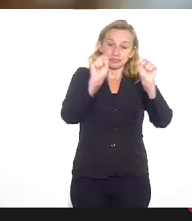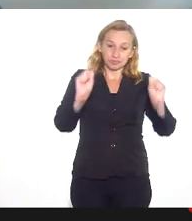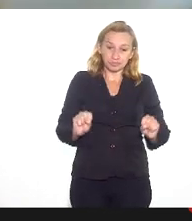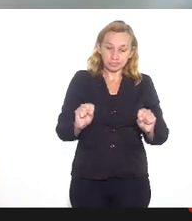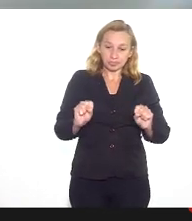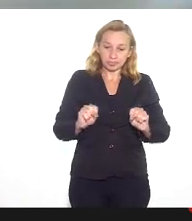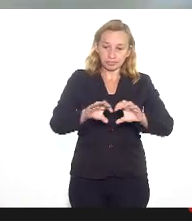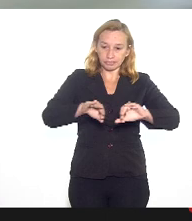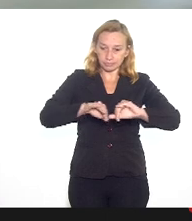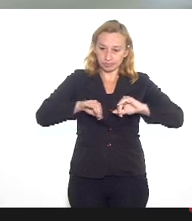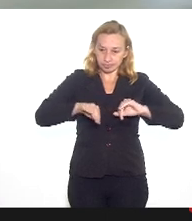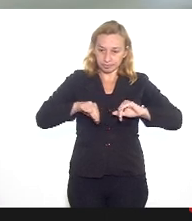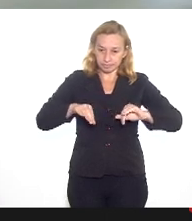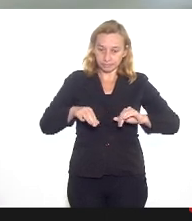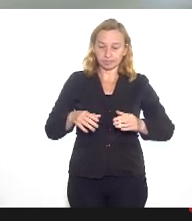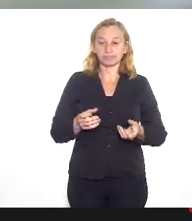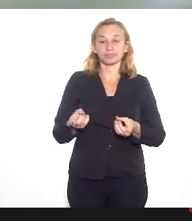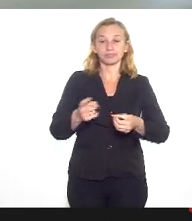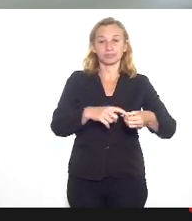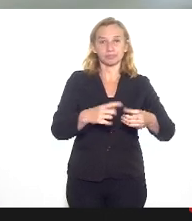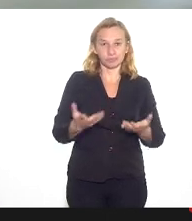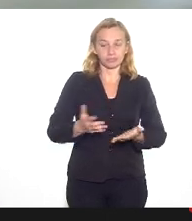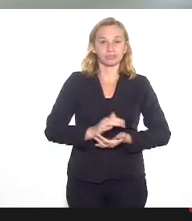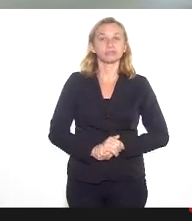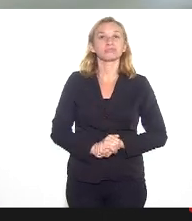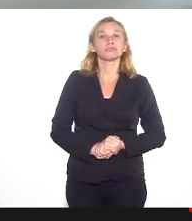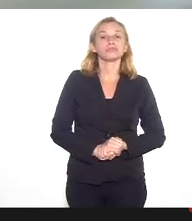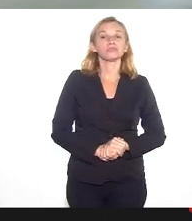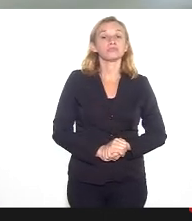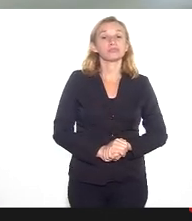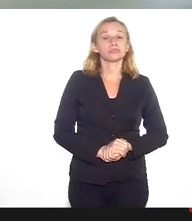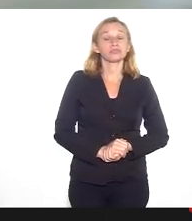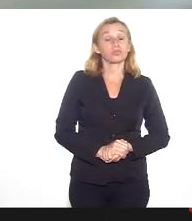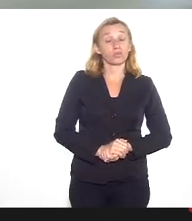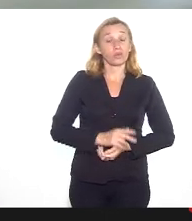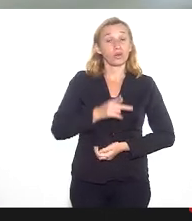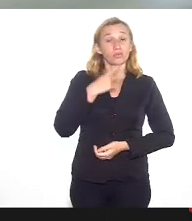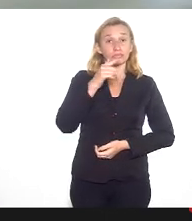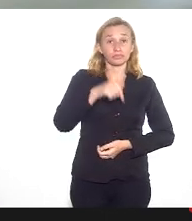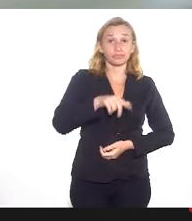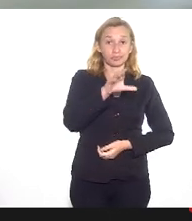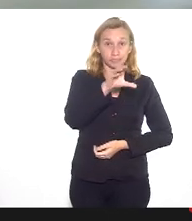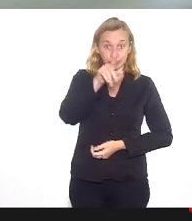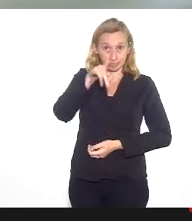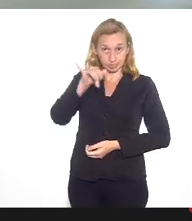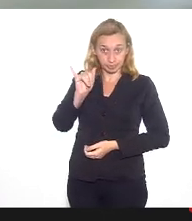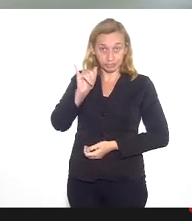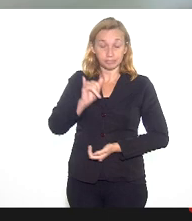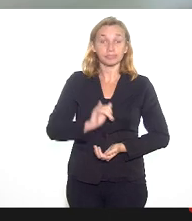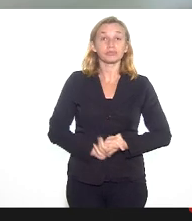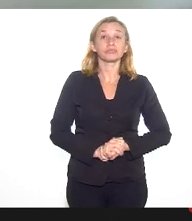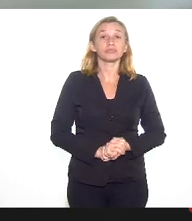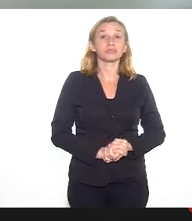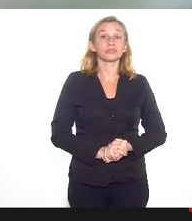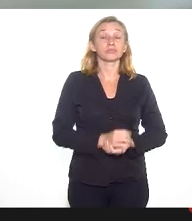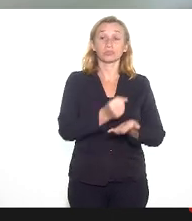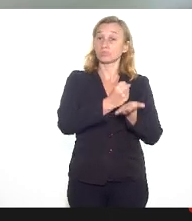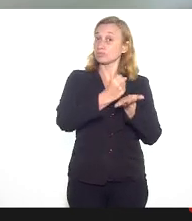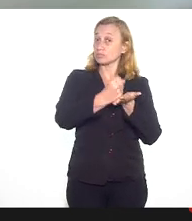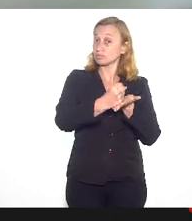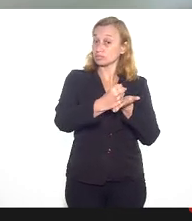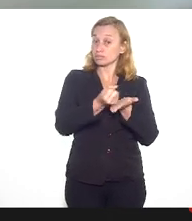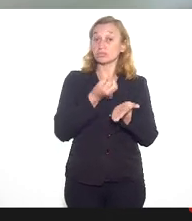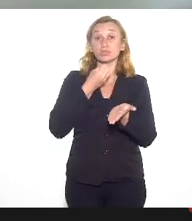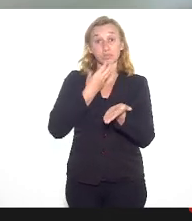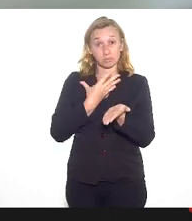se dão de outra forma. E nós consideramos aqui na CPI um contrato para ser